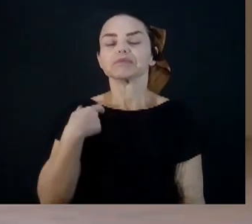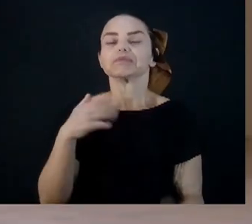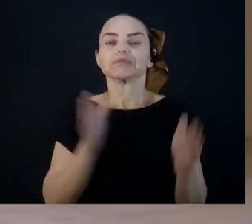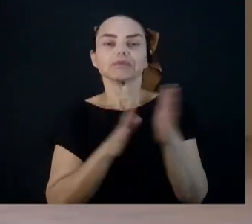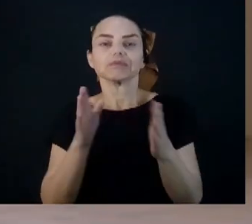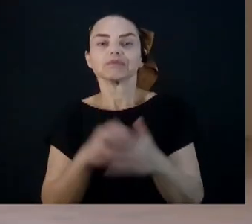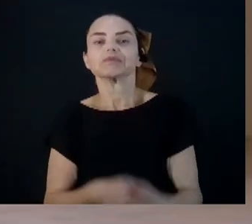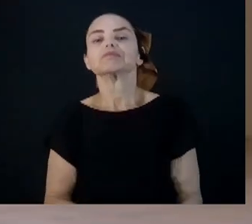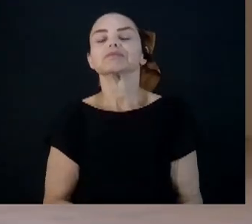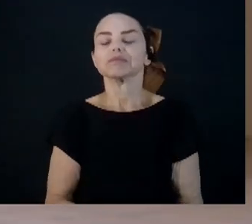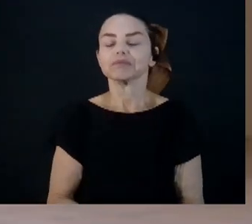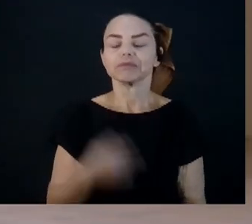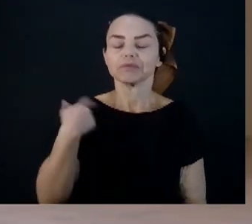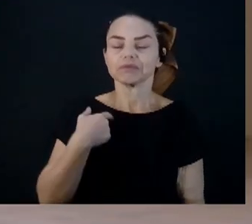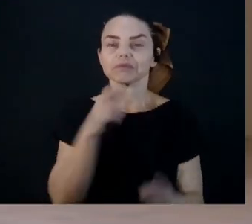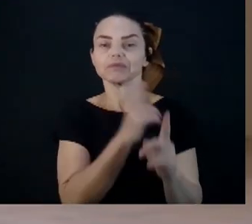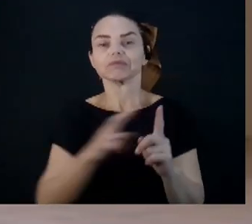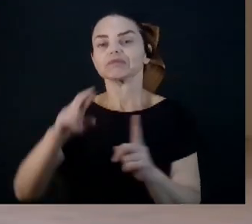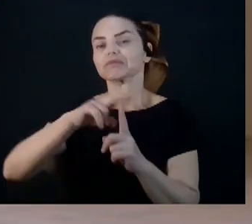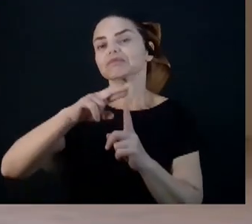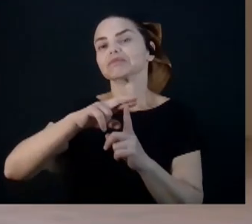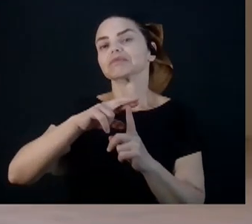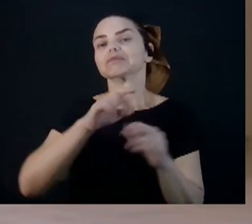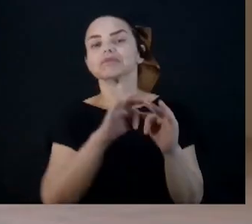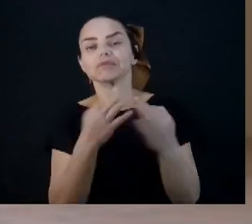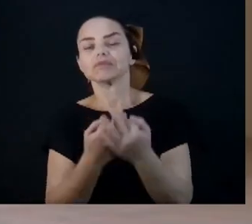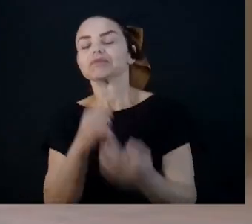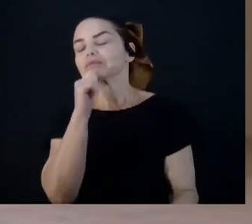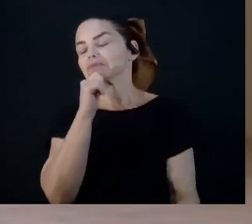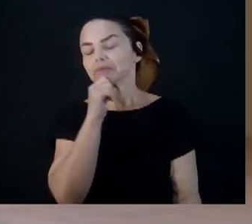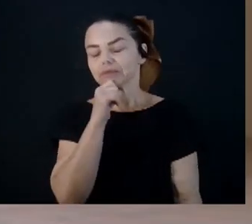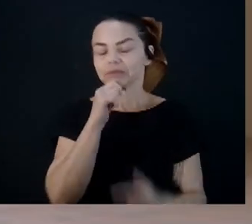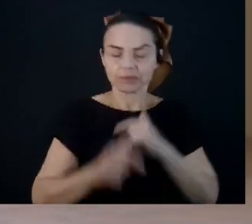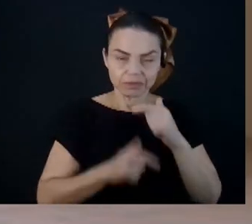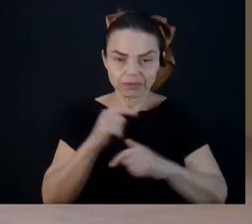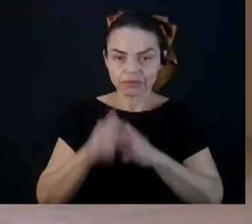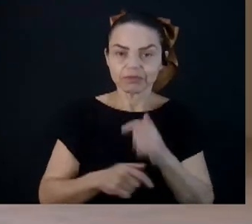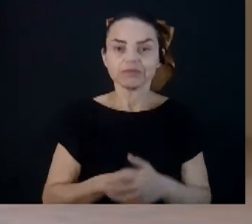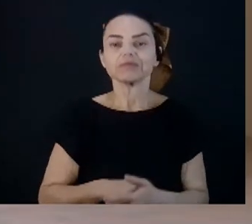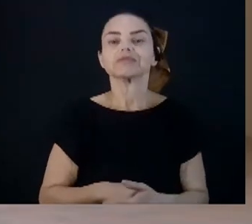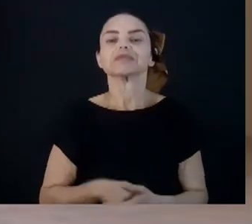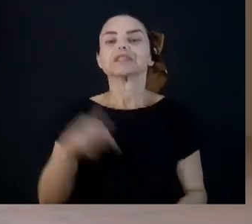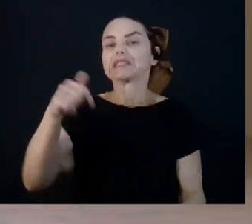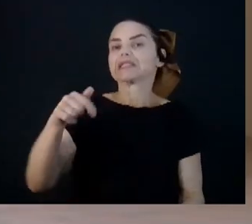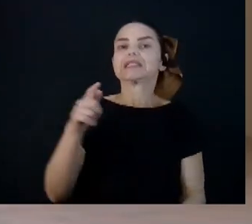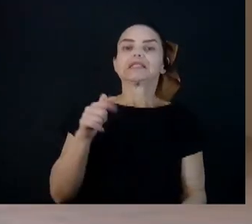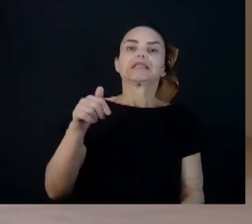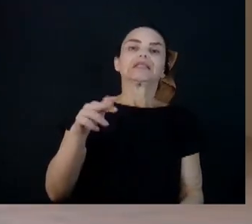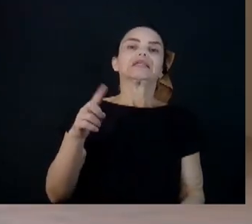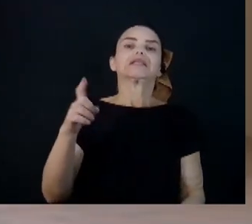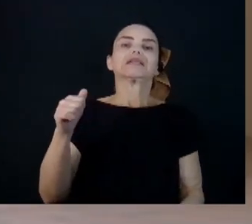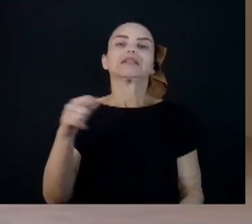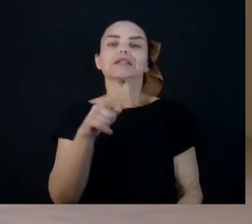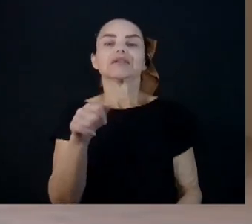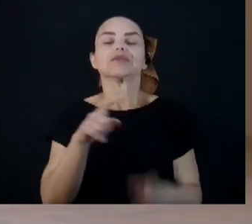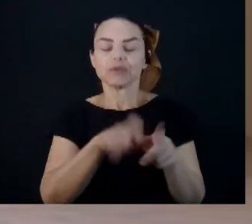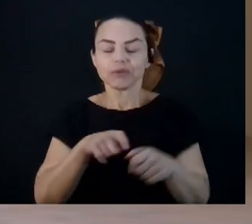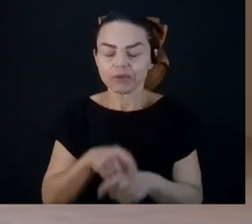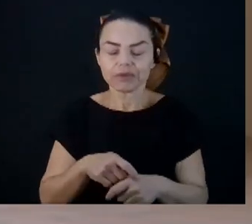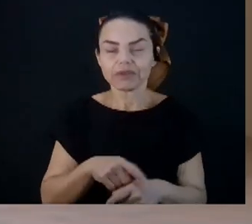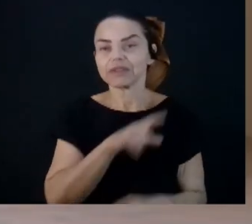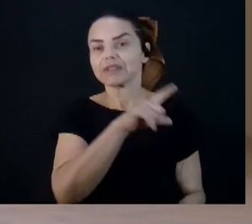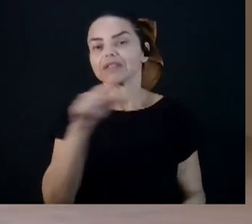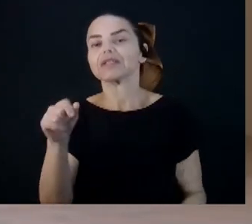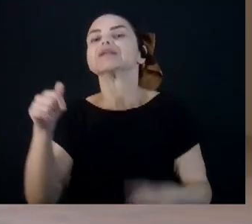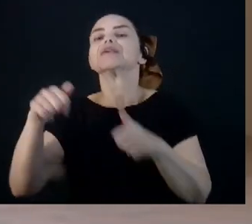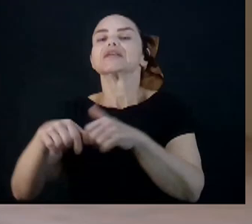como referência de muitas famílias que ainda trabalhavam nas Sete Quedas, saíam de lá e se estabeleciam aqui. Em alemão